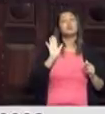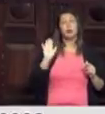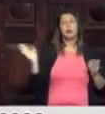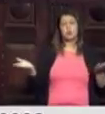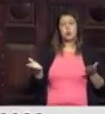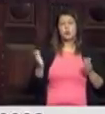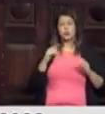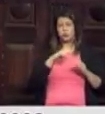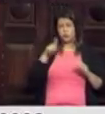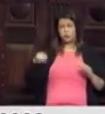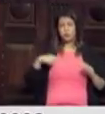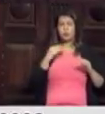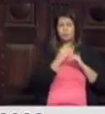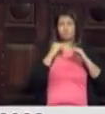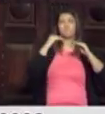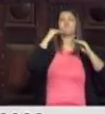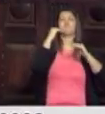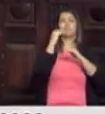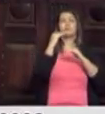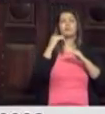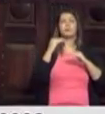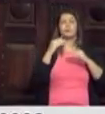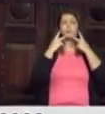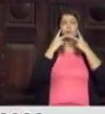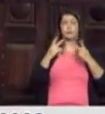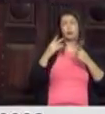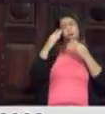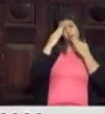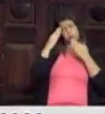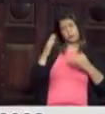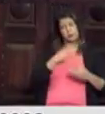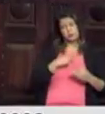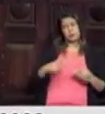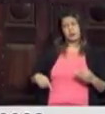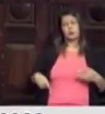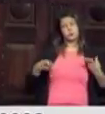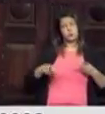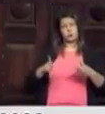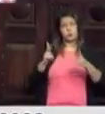altura dessa matéria. Obrigado, senhora presidente. É isso que eu tinha a discutir. Continuamos com os debates.